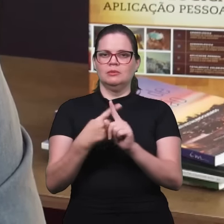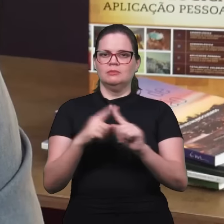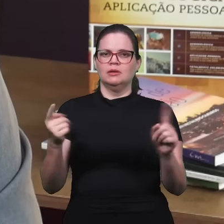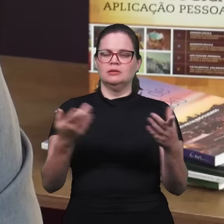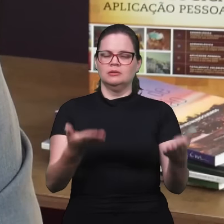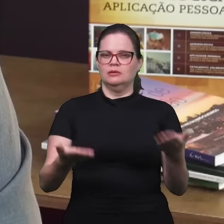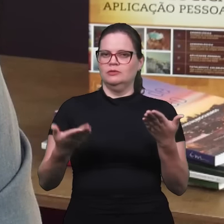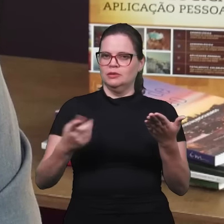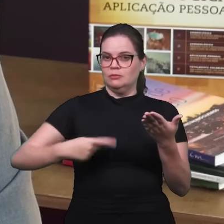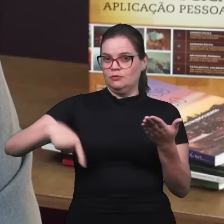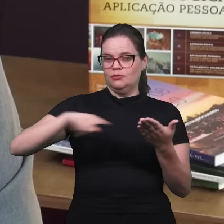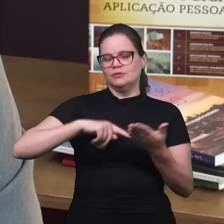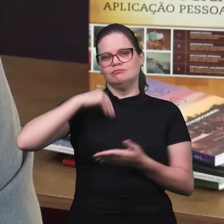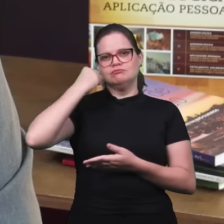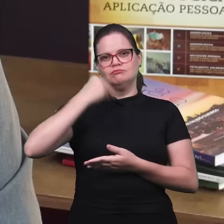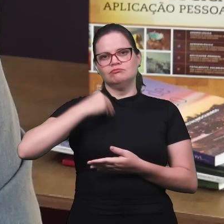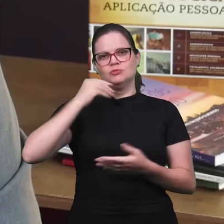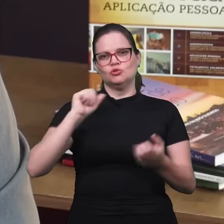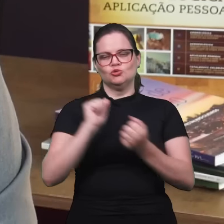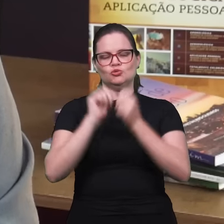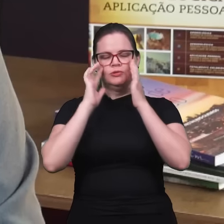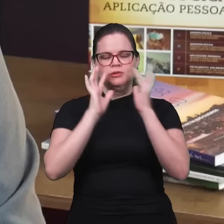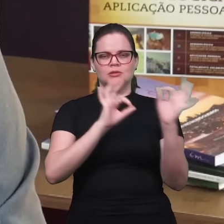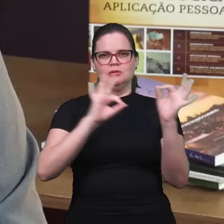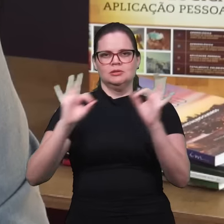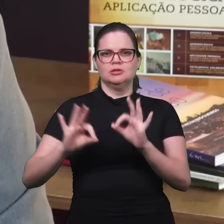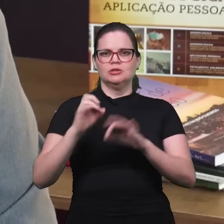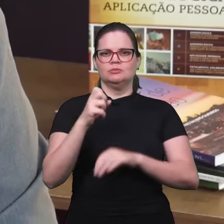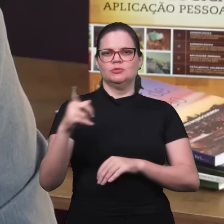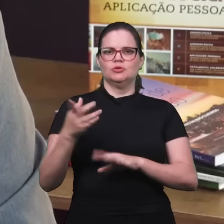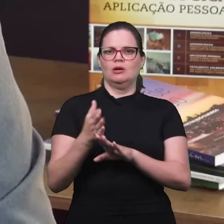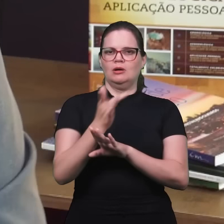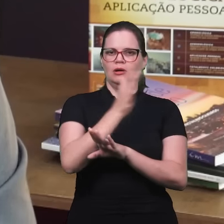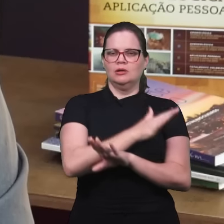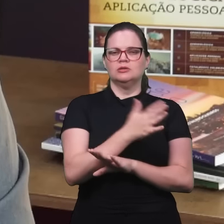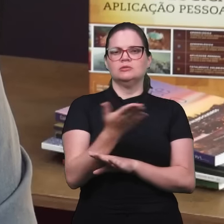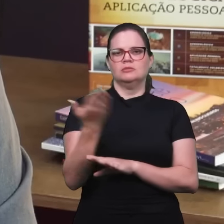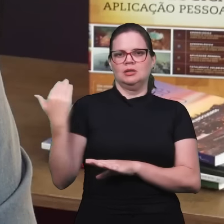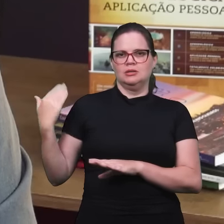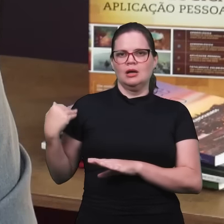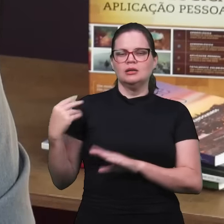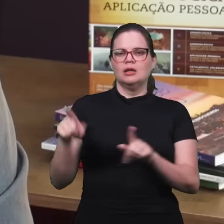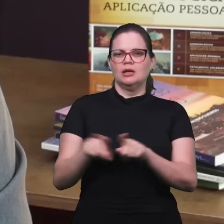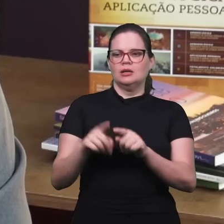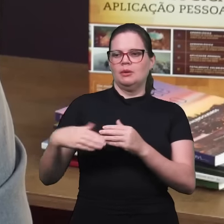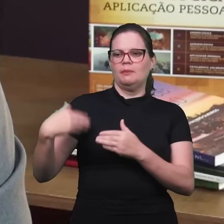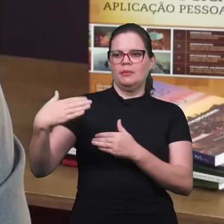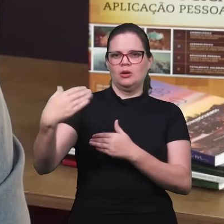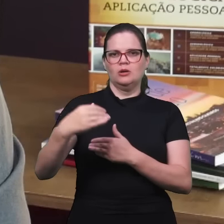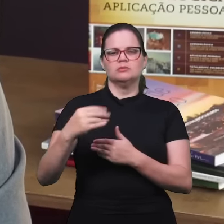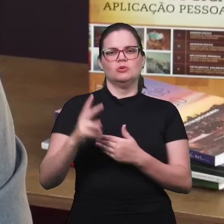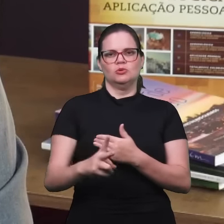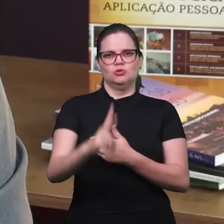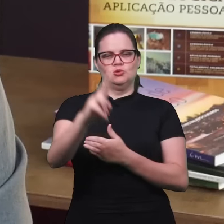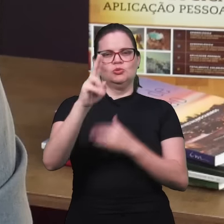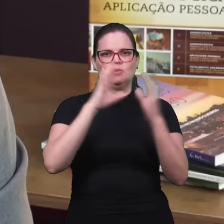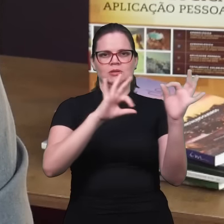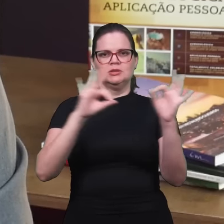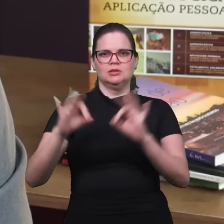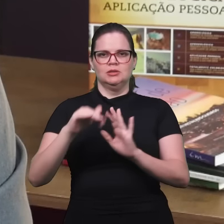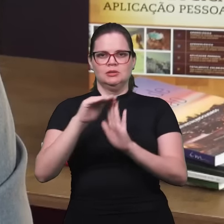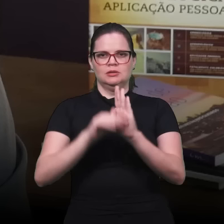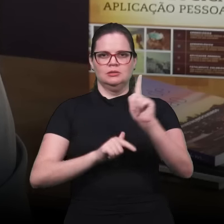a desfrutar, a assistir os episódios passados, a continuar assistindo os próximos episódios, toda a programação da TV